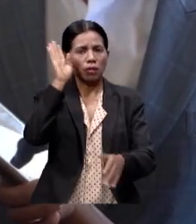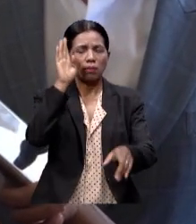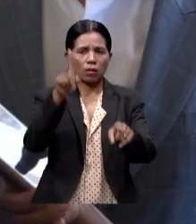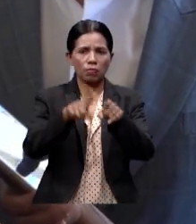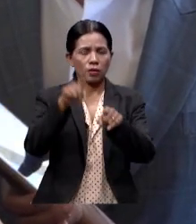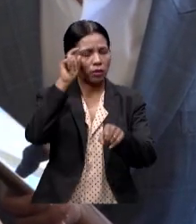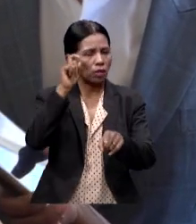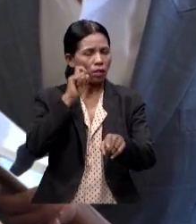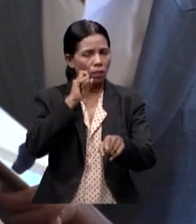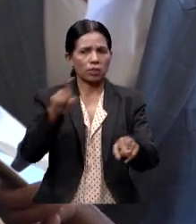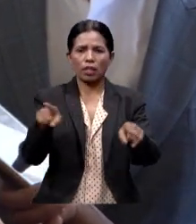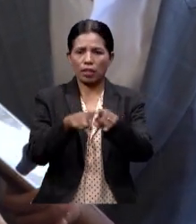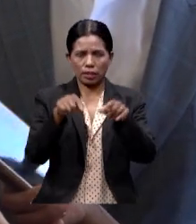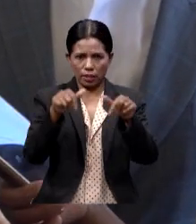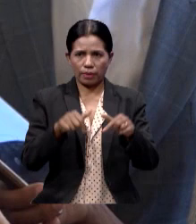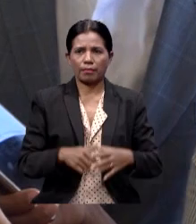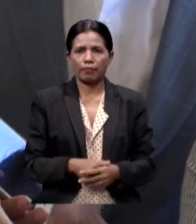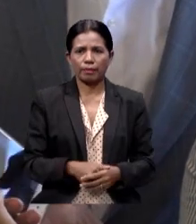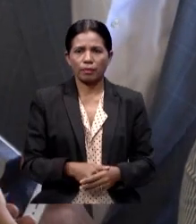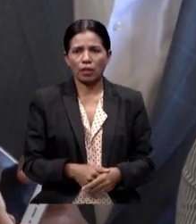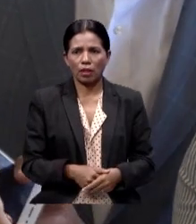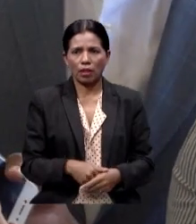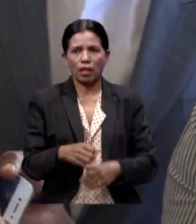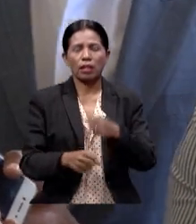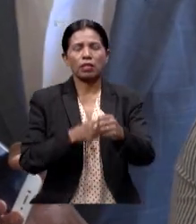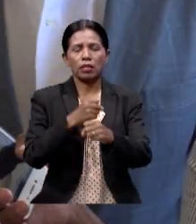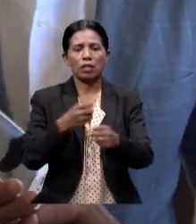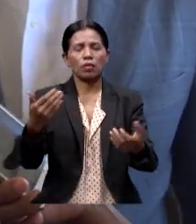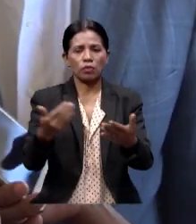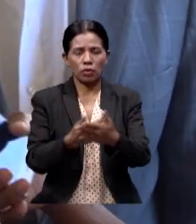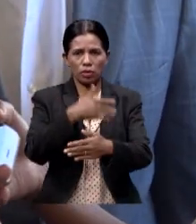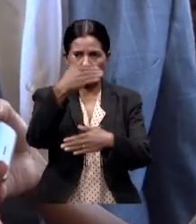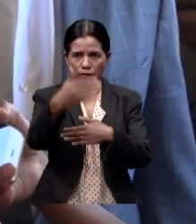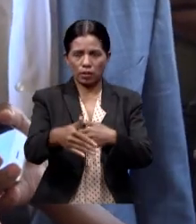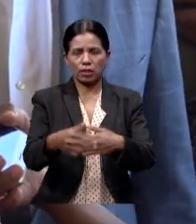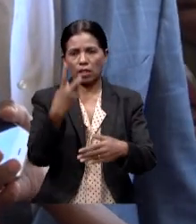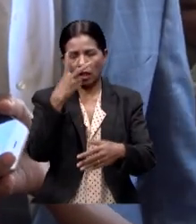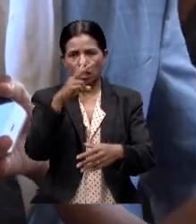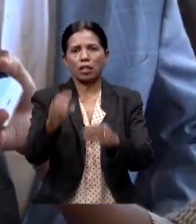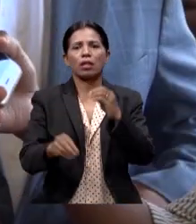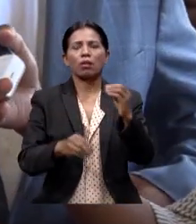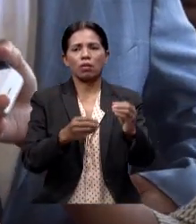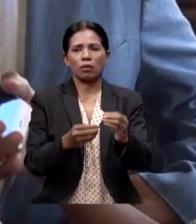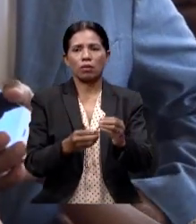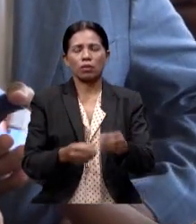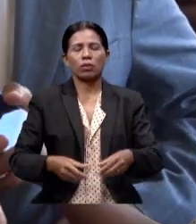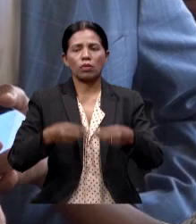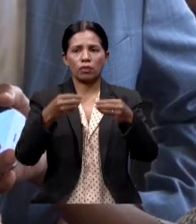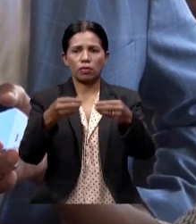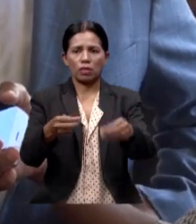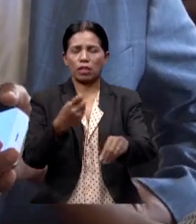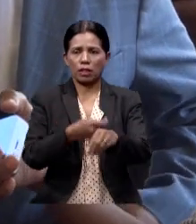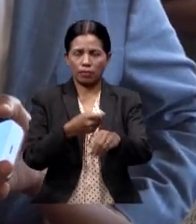ni ha noi mo ne ti non fo ne mai ma ca se hare ma se fos an